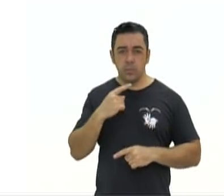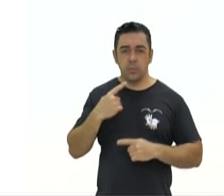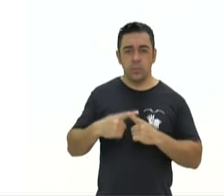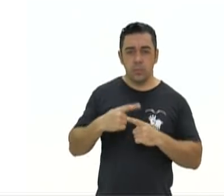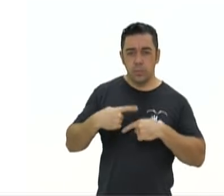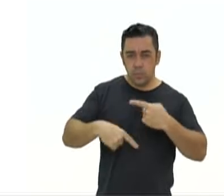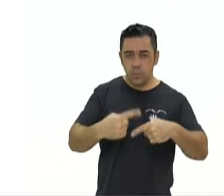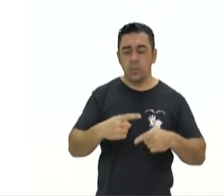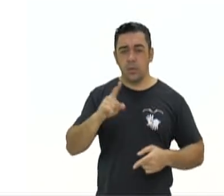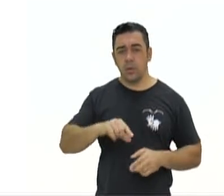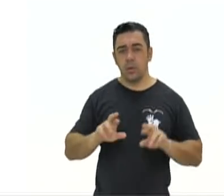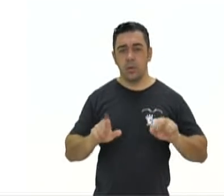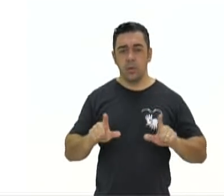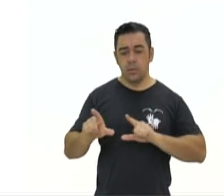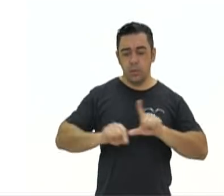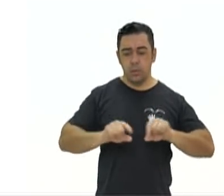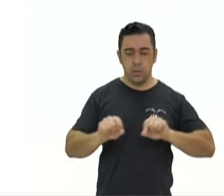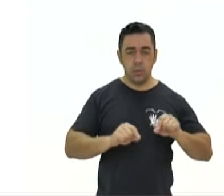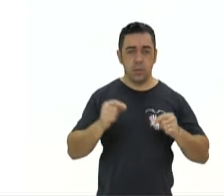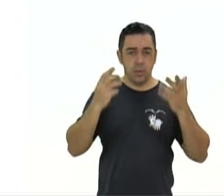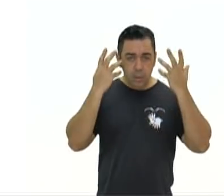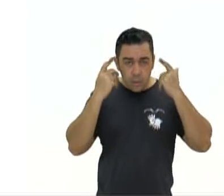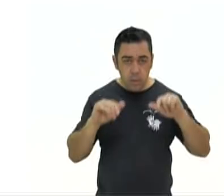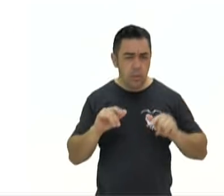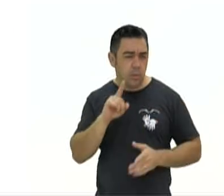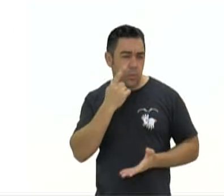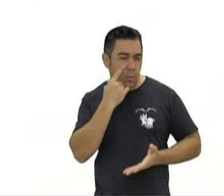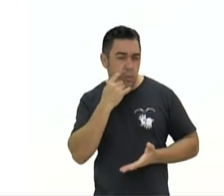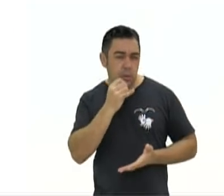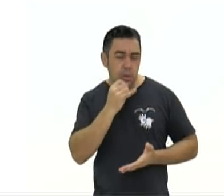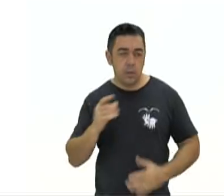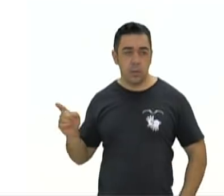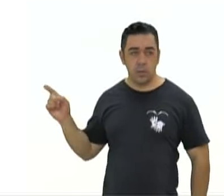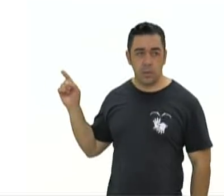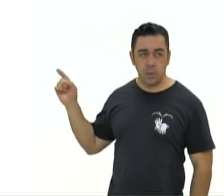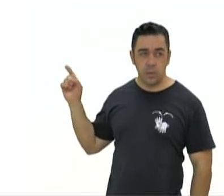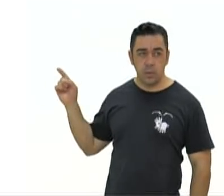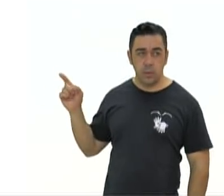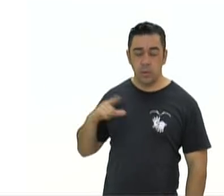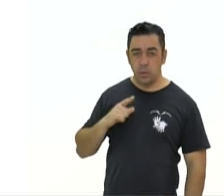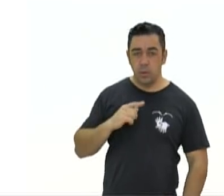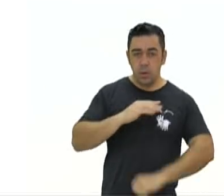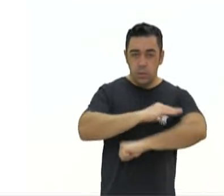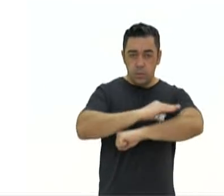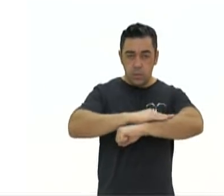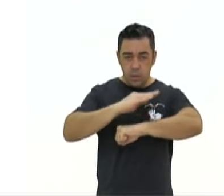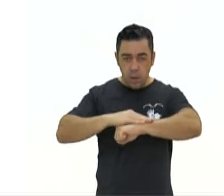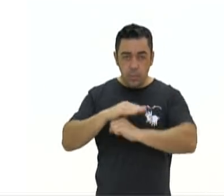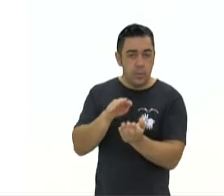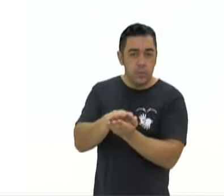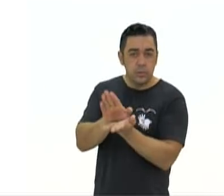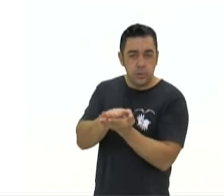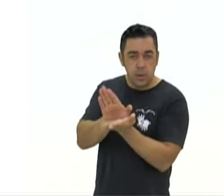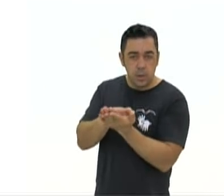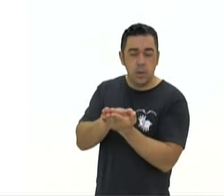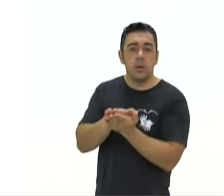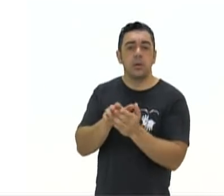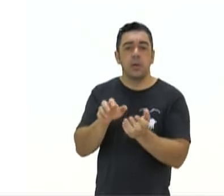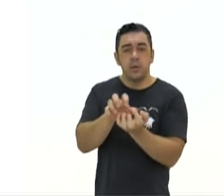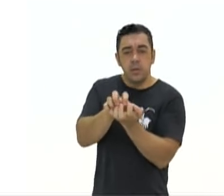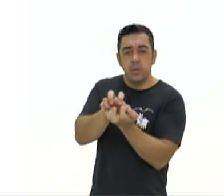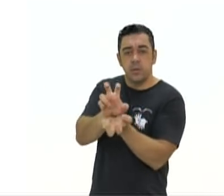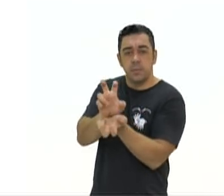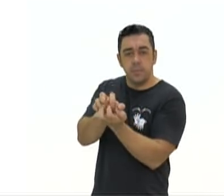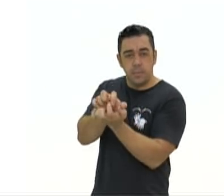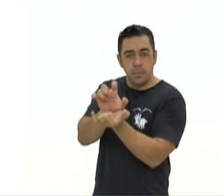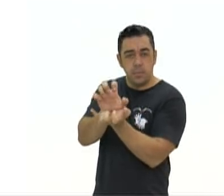substratos diferentes para a seleção natural. Veja o exemplo, vamos ver aqui. Então, a gente está vendo aqui um sapo, um jacaré e um hipopótamo. Os